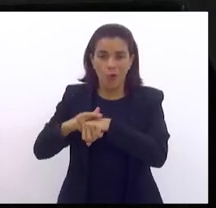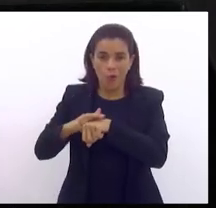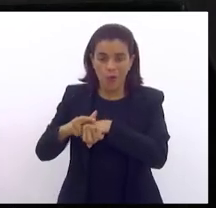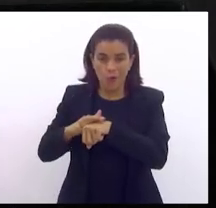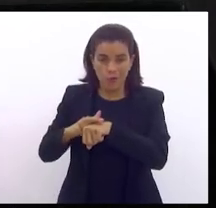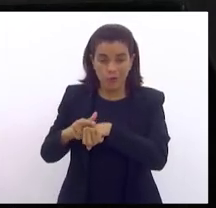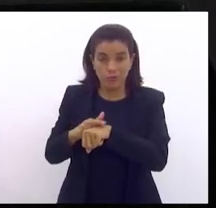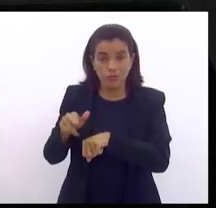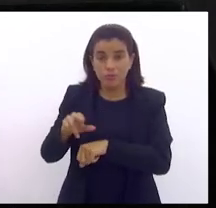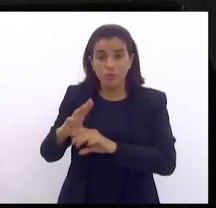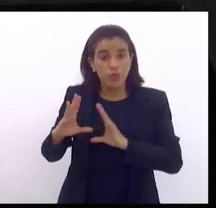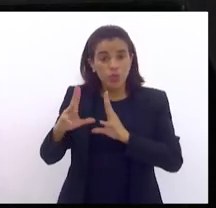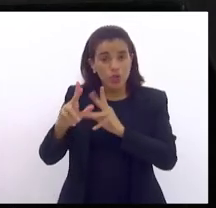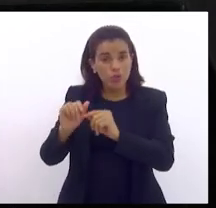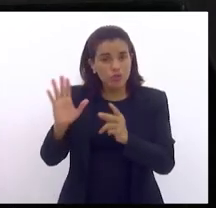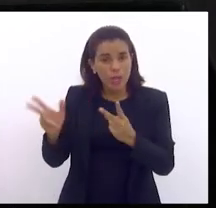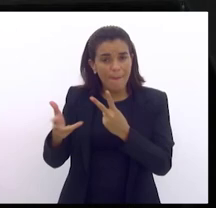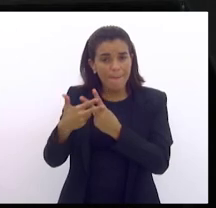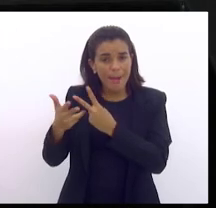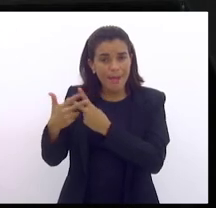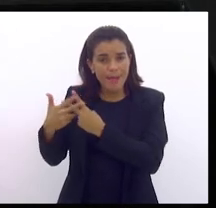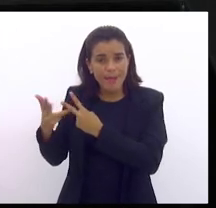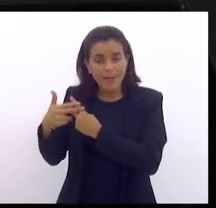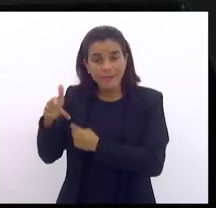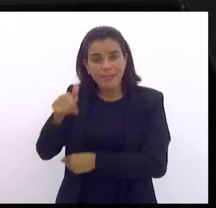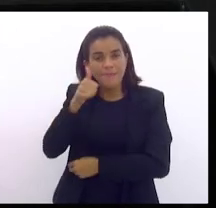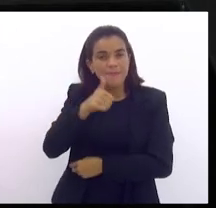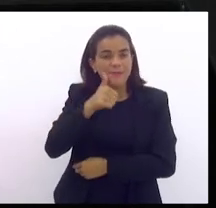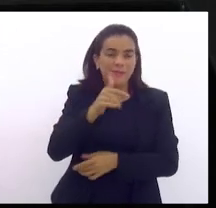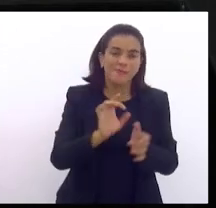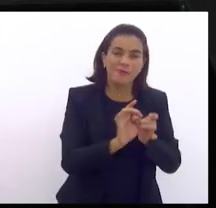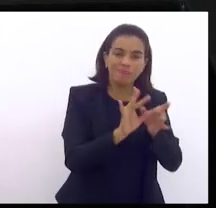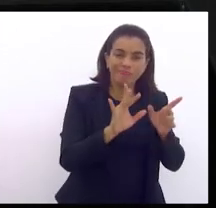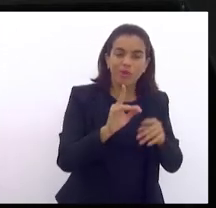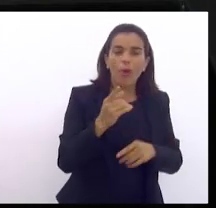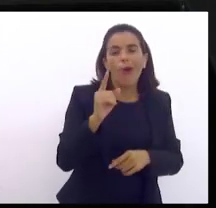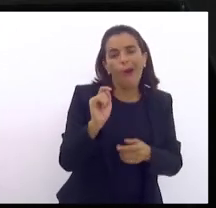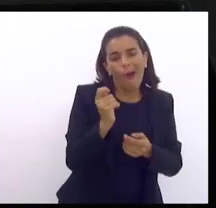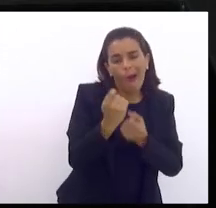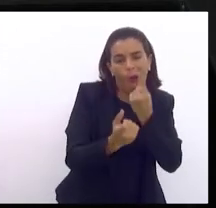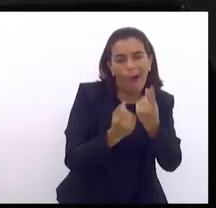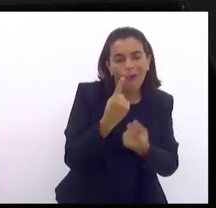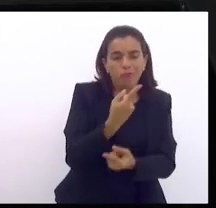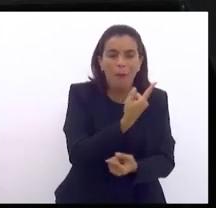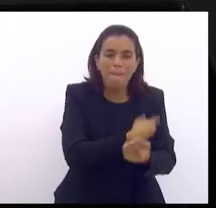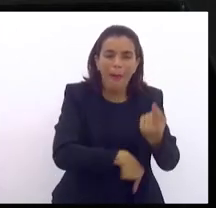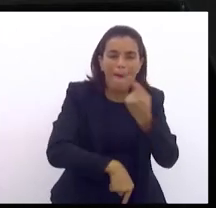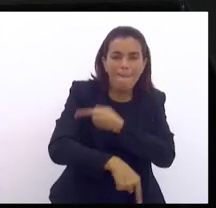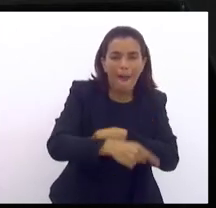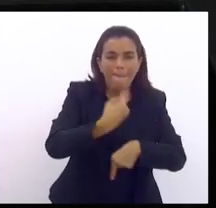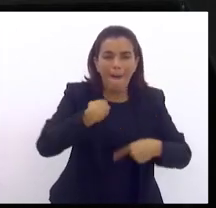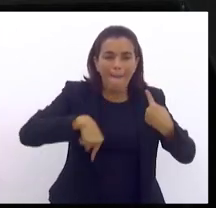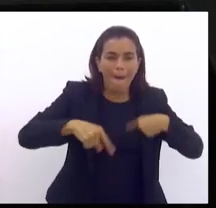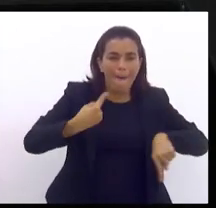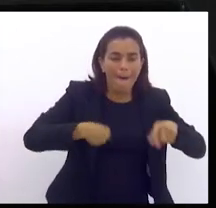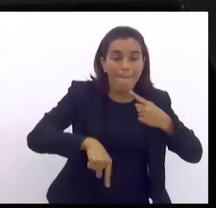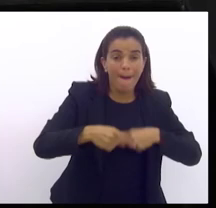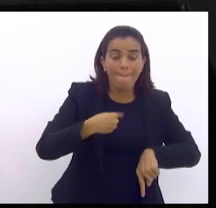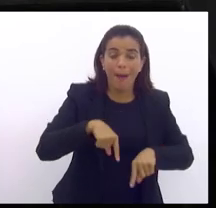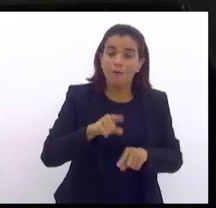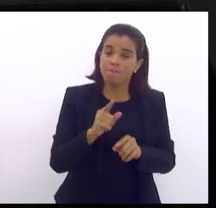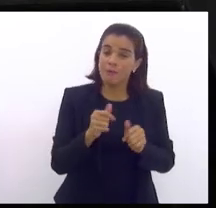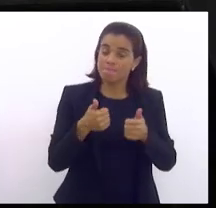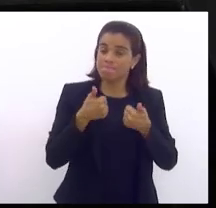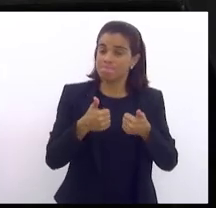e todo mundo já foi preso, ela foi solta com vida, com algumas escoriações, mas viva. Então, é